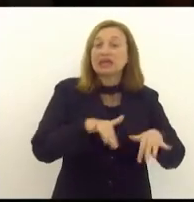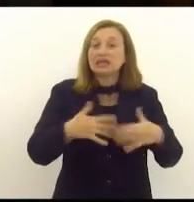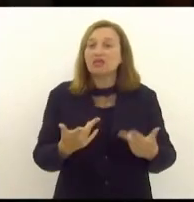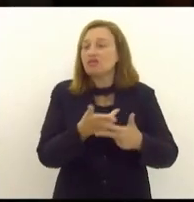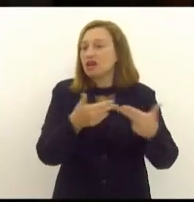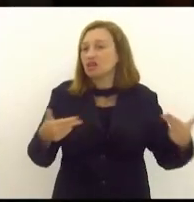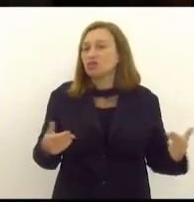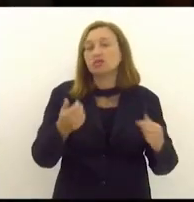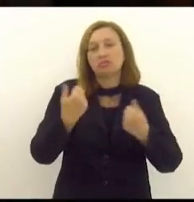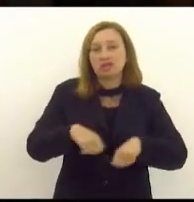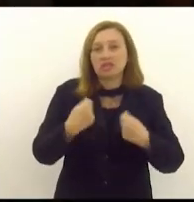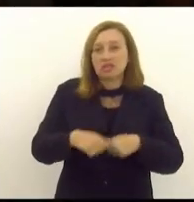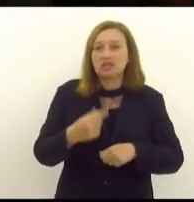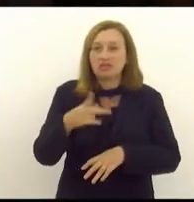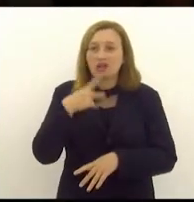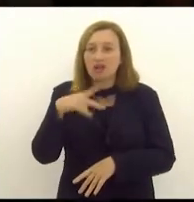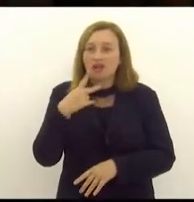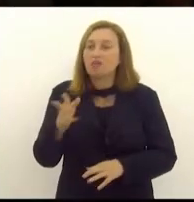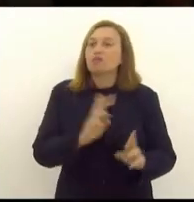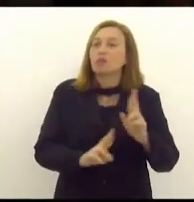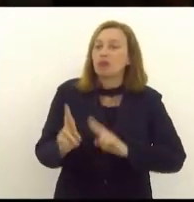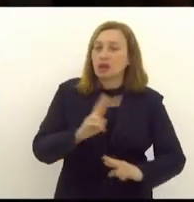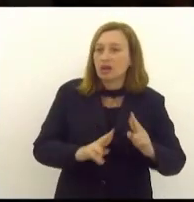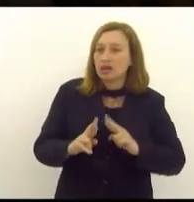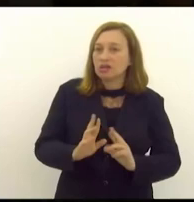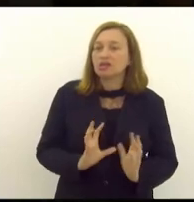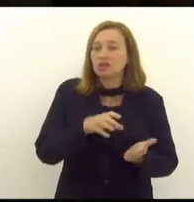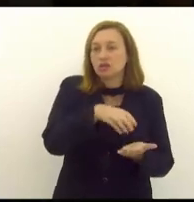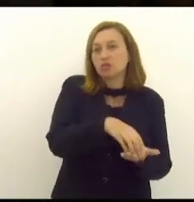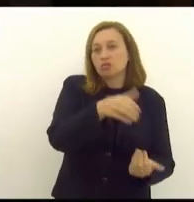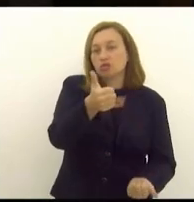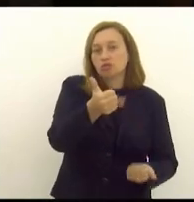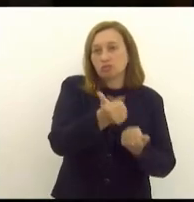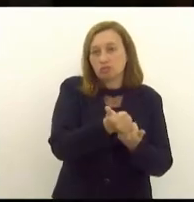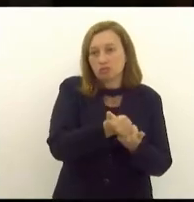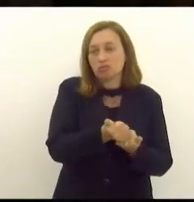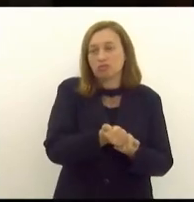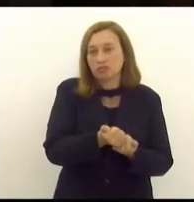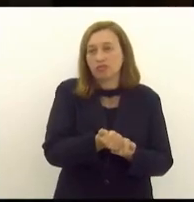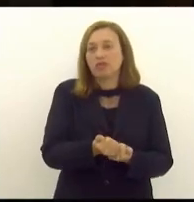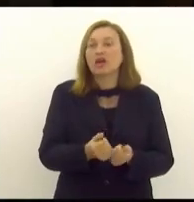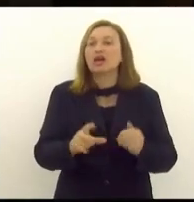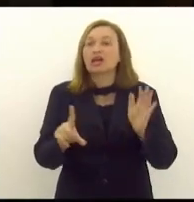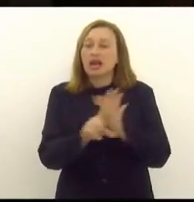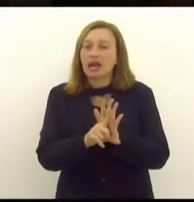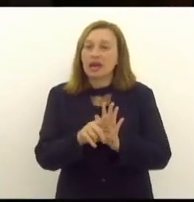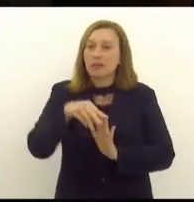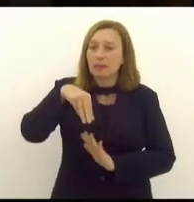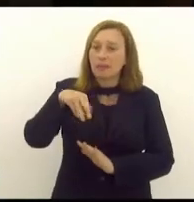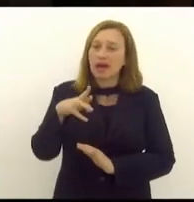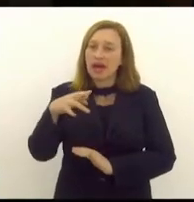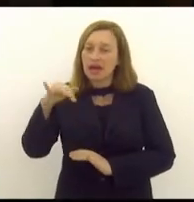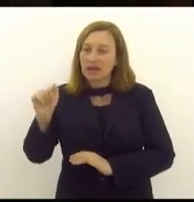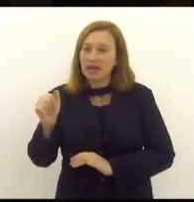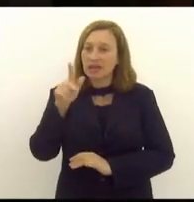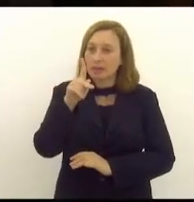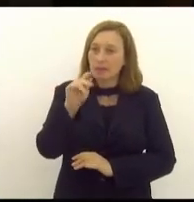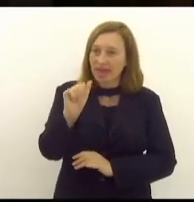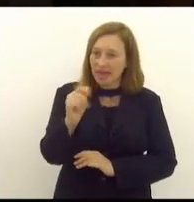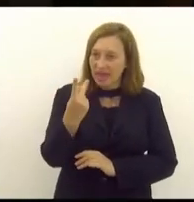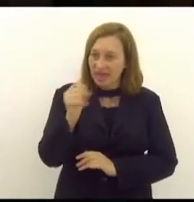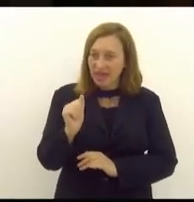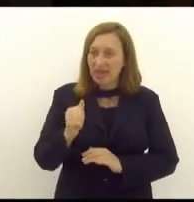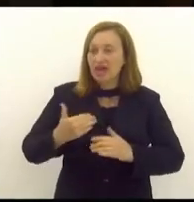elementos que a gente precisa colocar com relação a essa rede de proteção a Lei Maria da Penha avançou muito no sentido